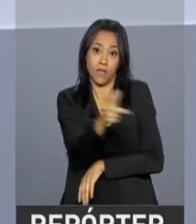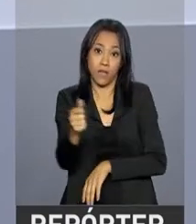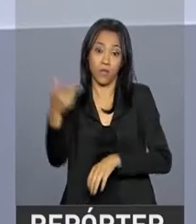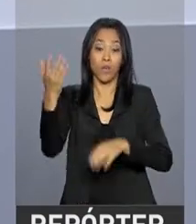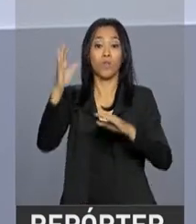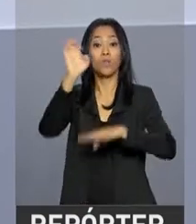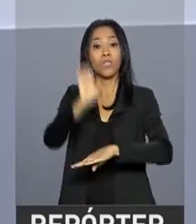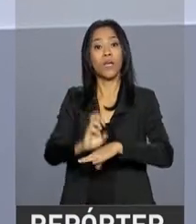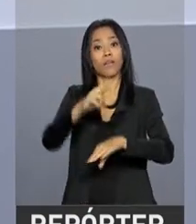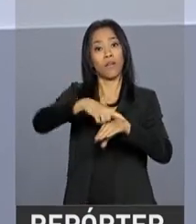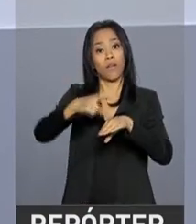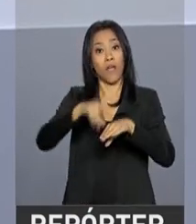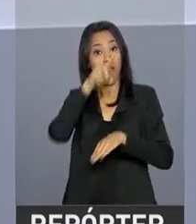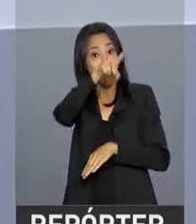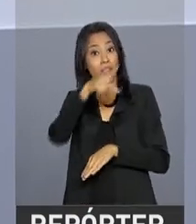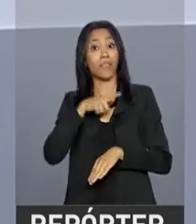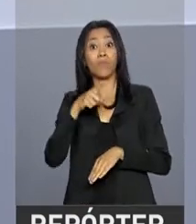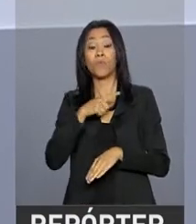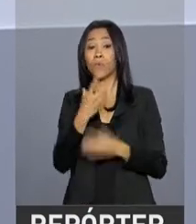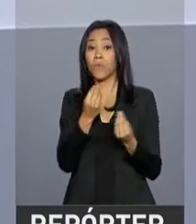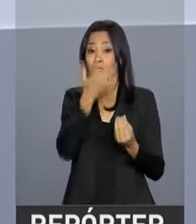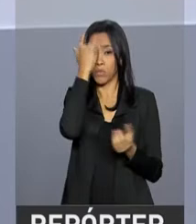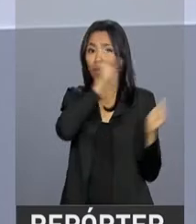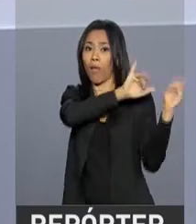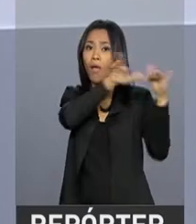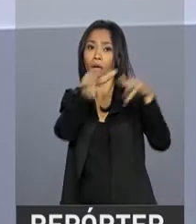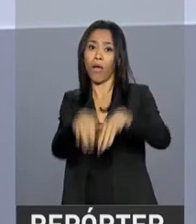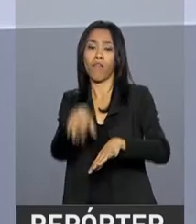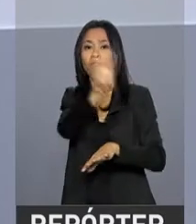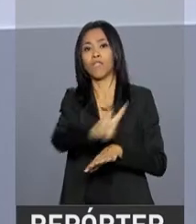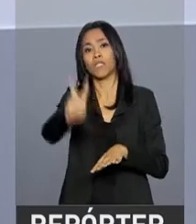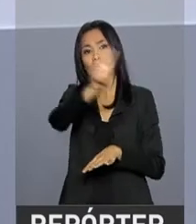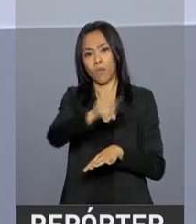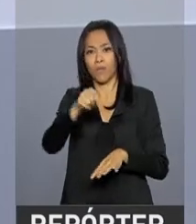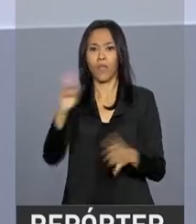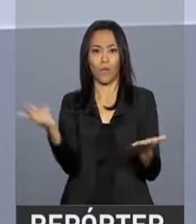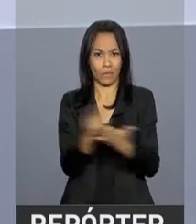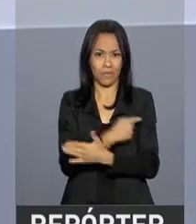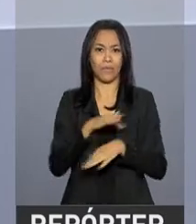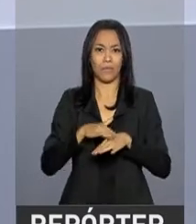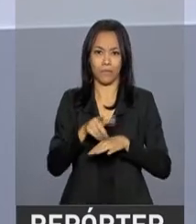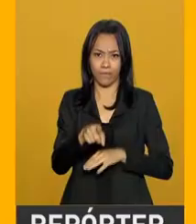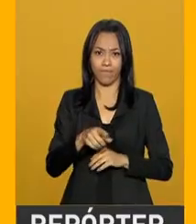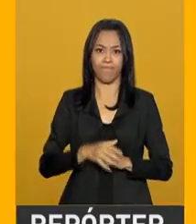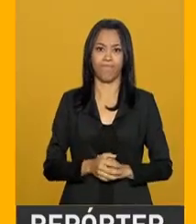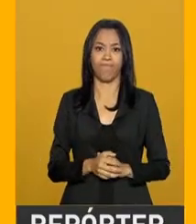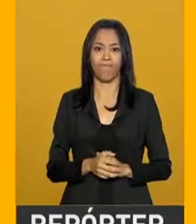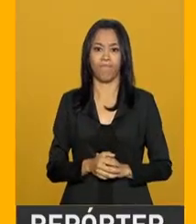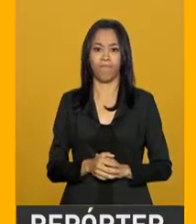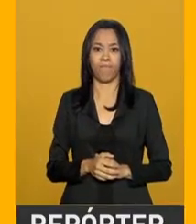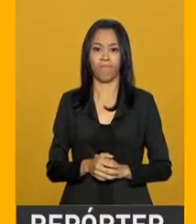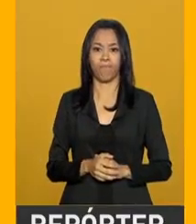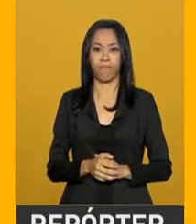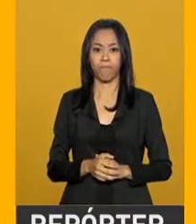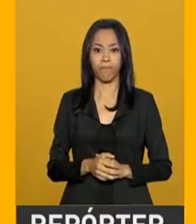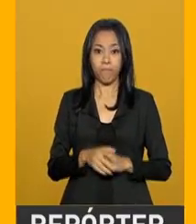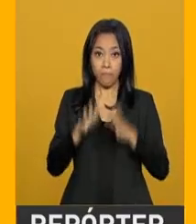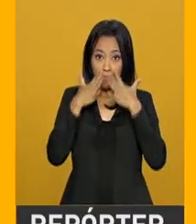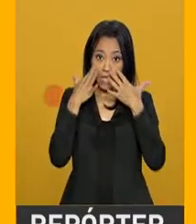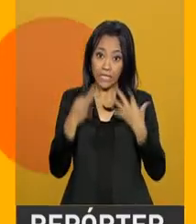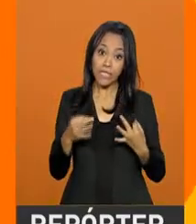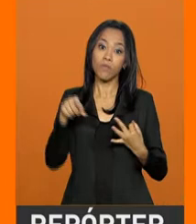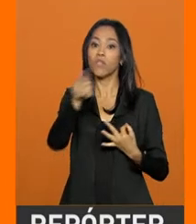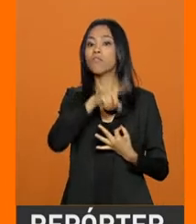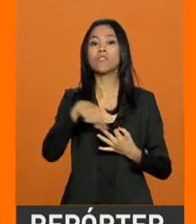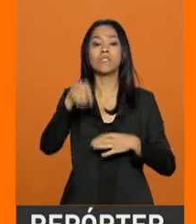muitos imigrantes vindos da venezuela país que enfrenta um surto de sarampo na atenção para você que mora ou está em